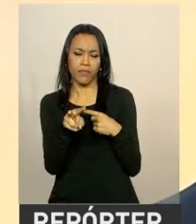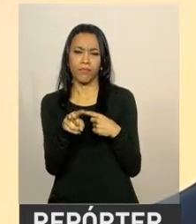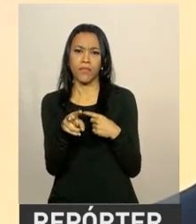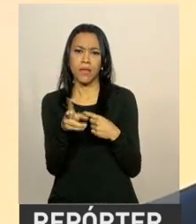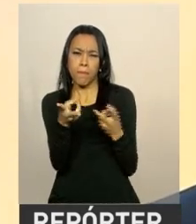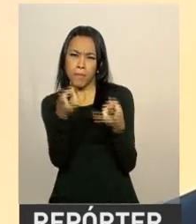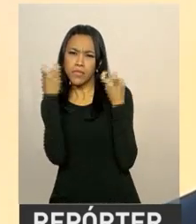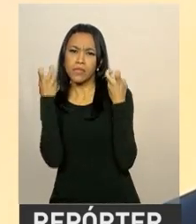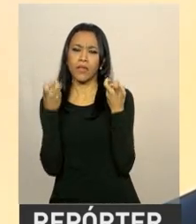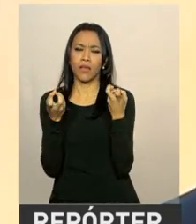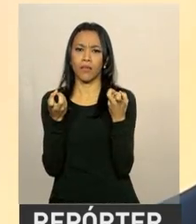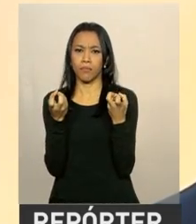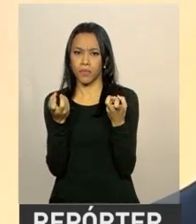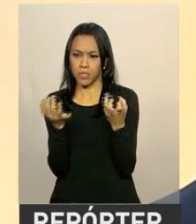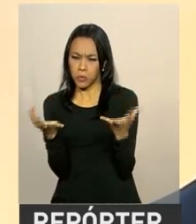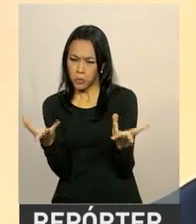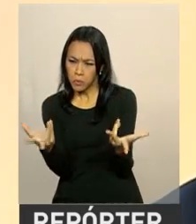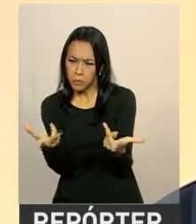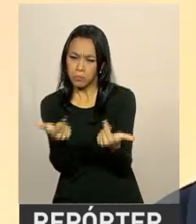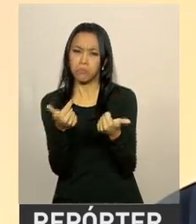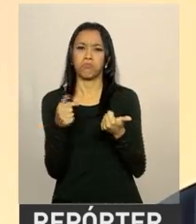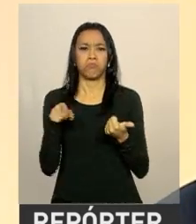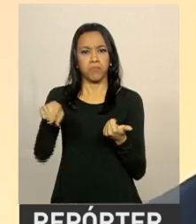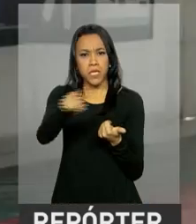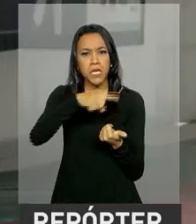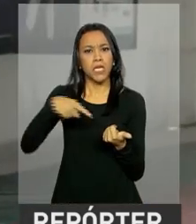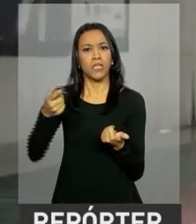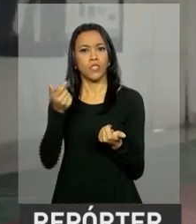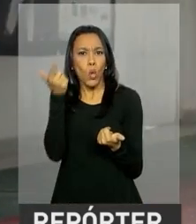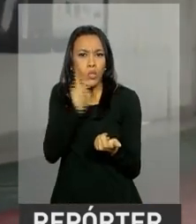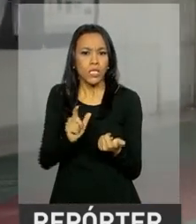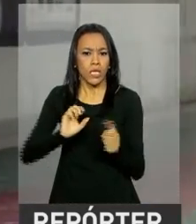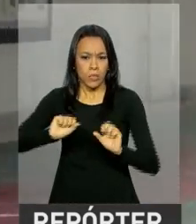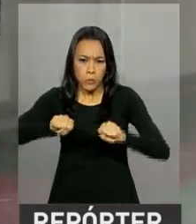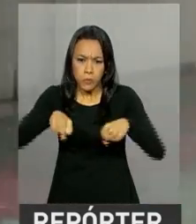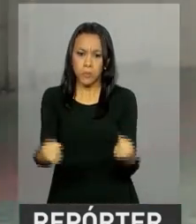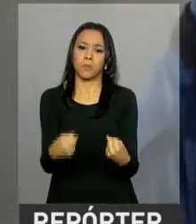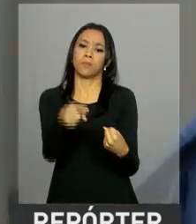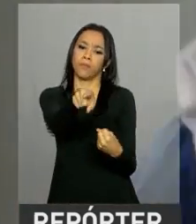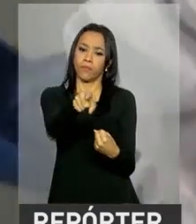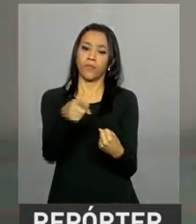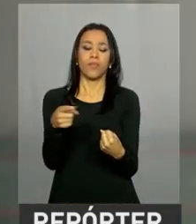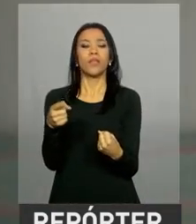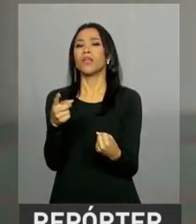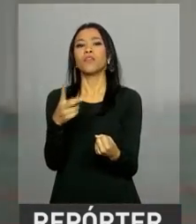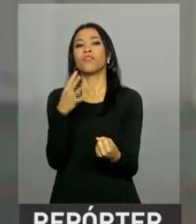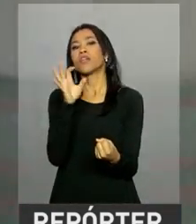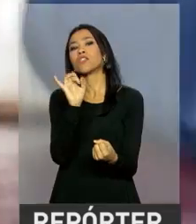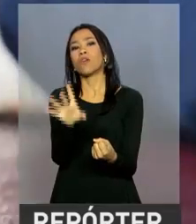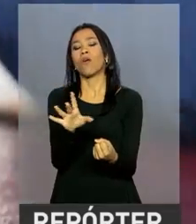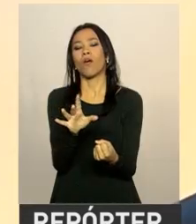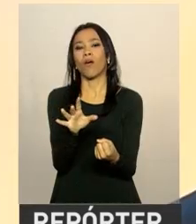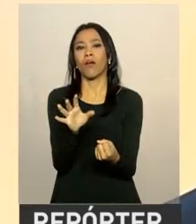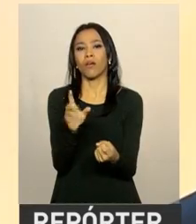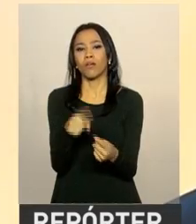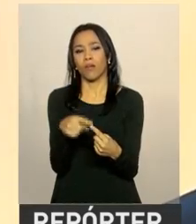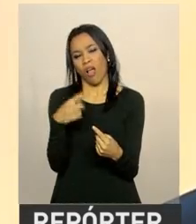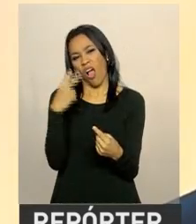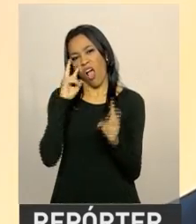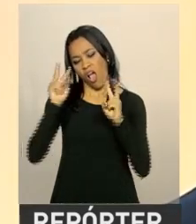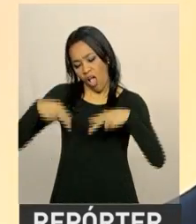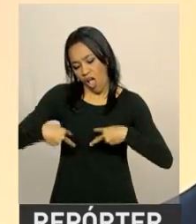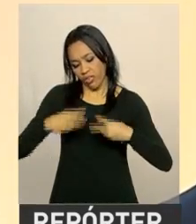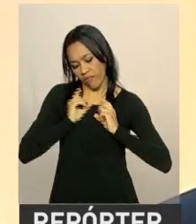Eles percebem as eficiências dos atletas paralímpicos, aquilo que eles maximizam e conseguem fazer, e não ficam prestando atenção na deficiência